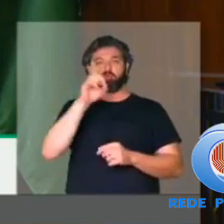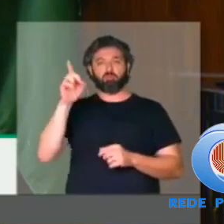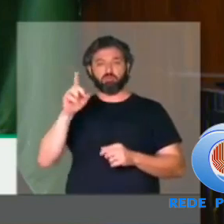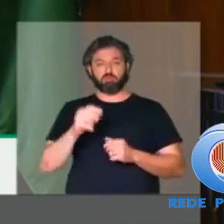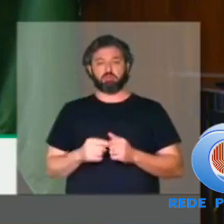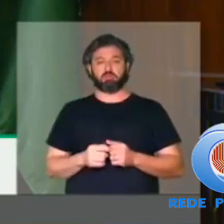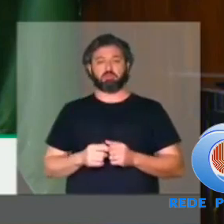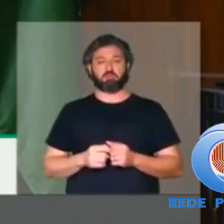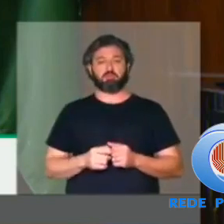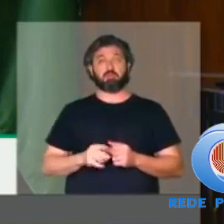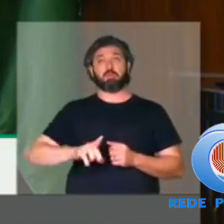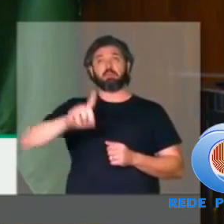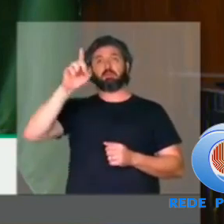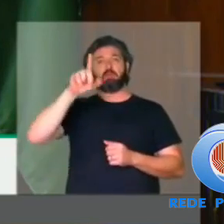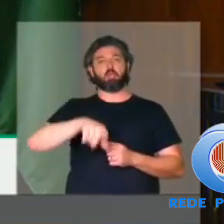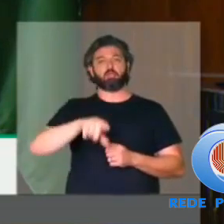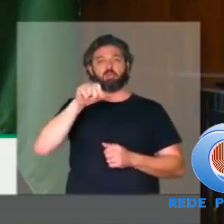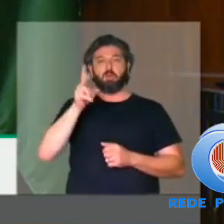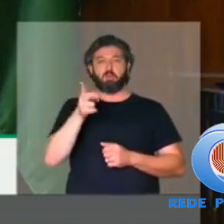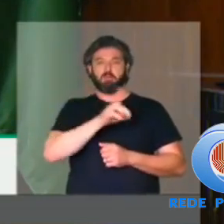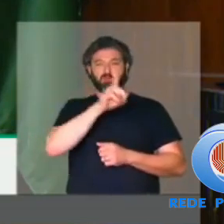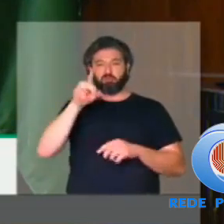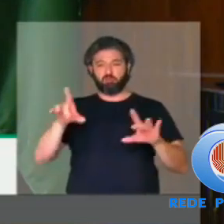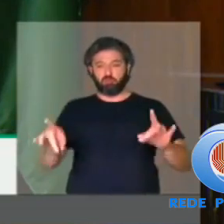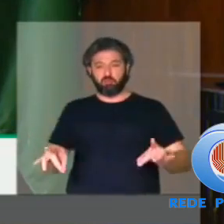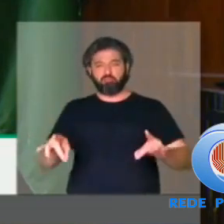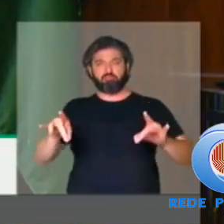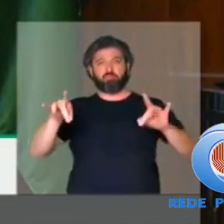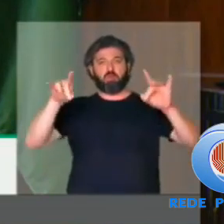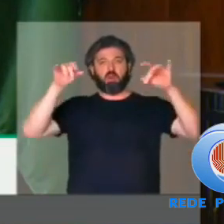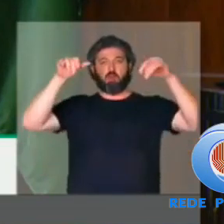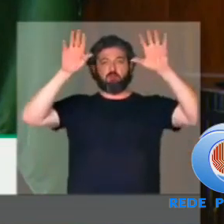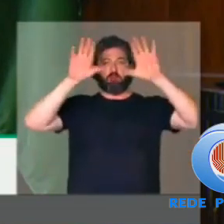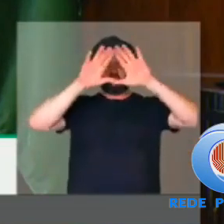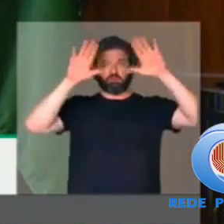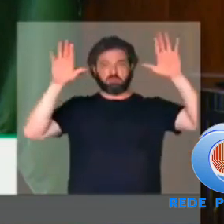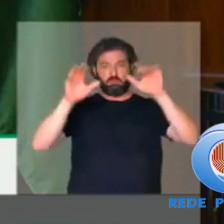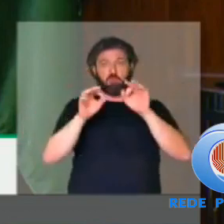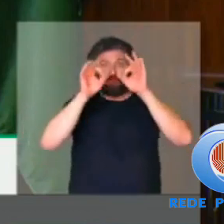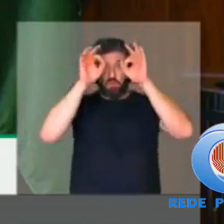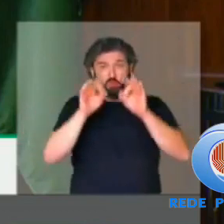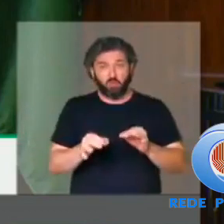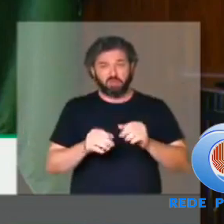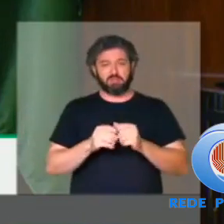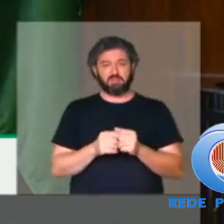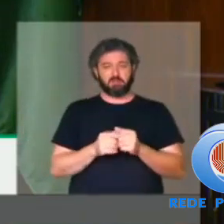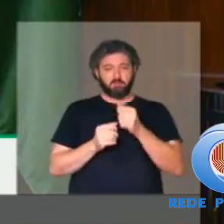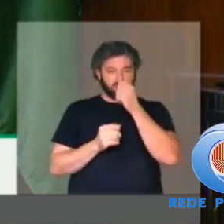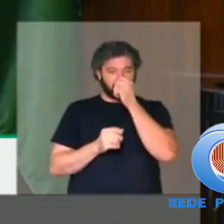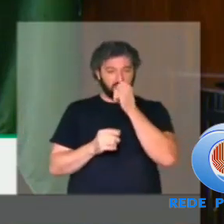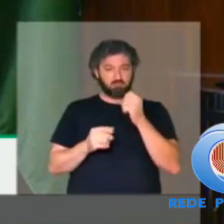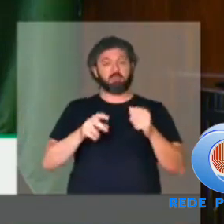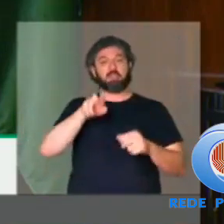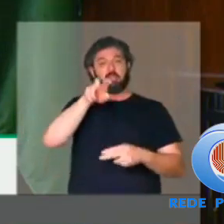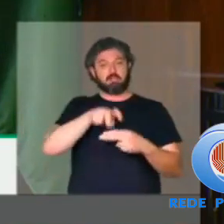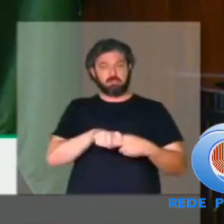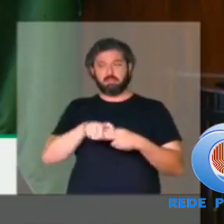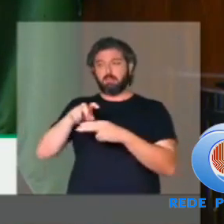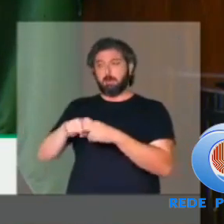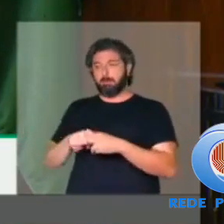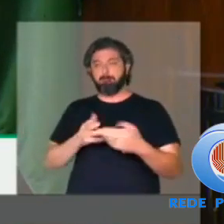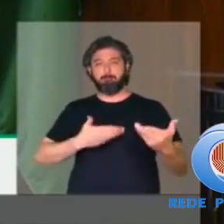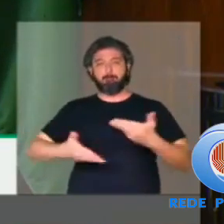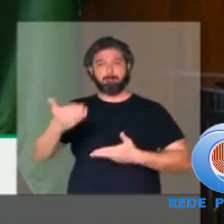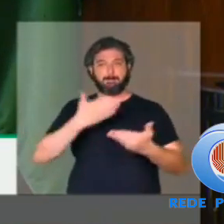Deus que eles fossem para o céu no mesmo dia. Esses certamente estariam na mesa republicana que